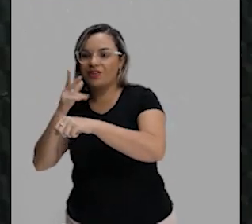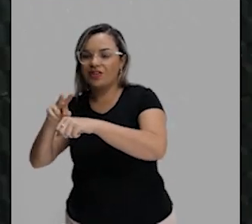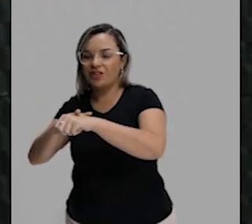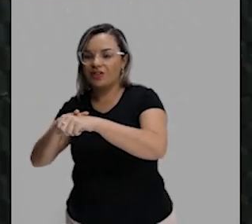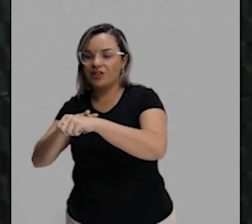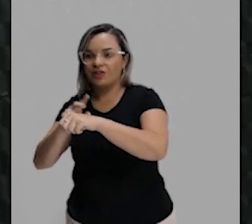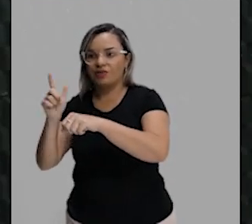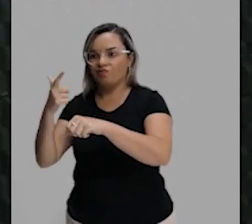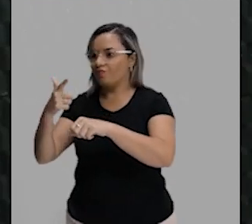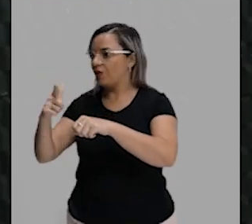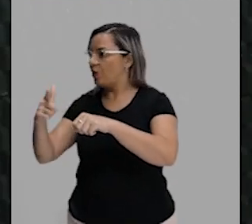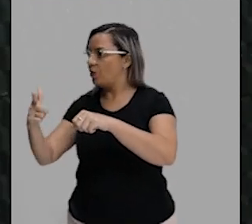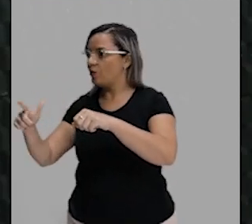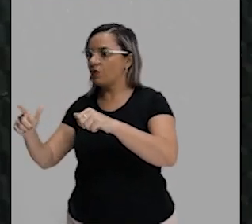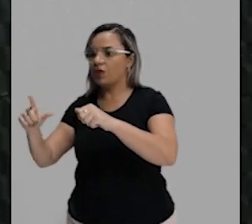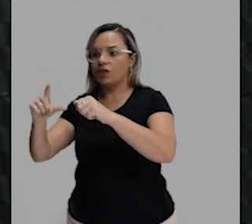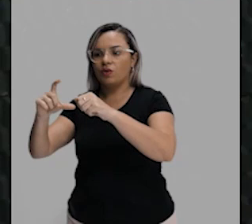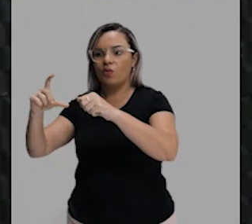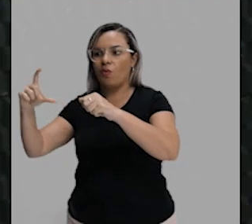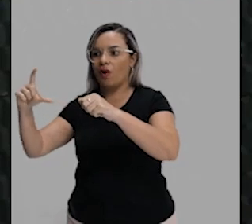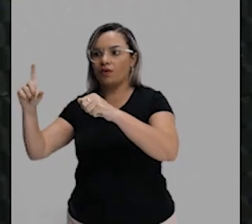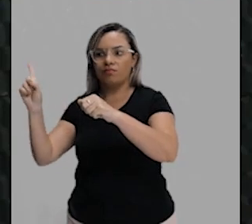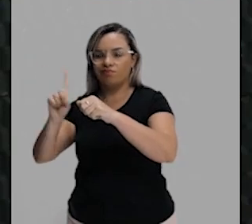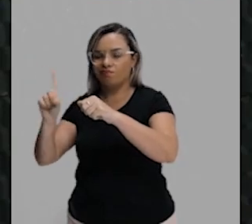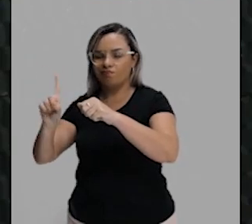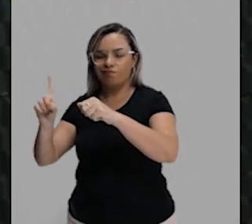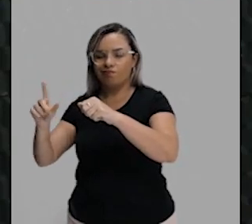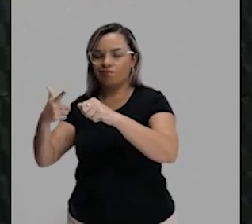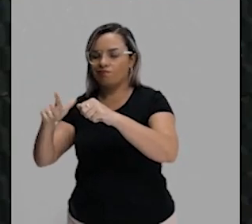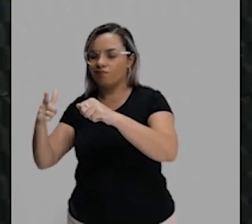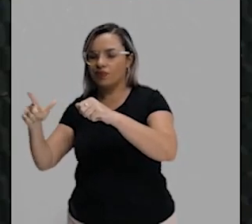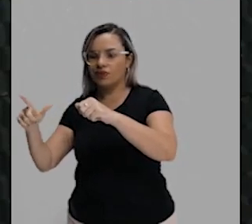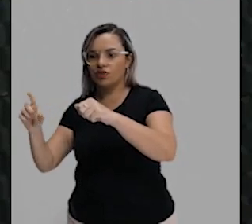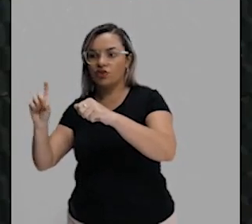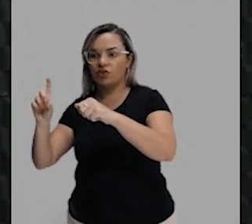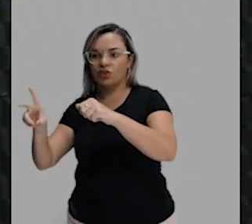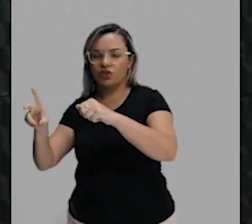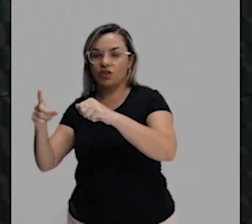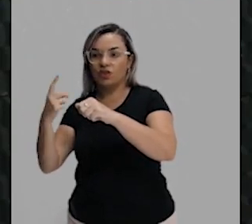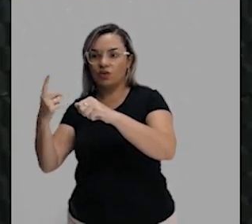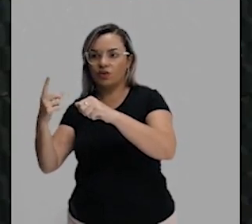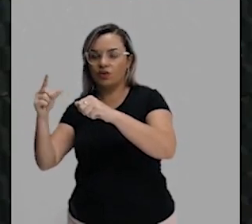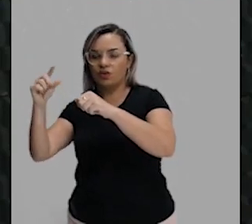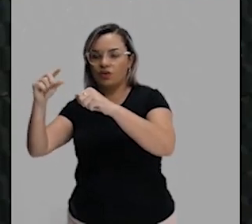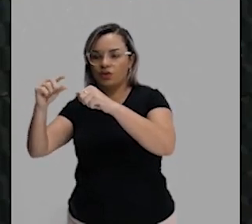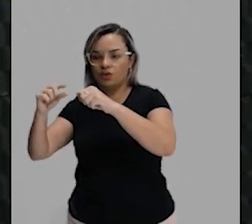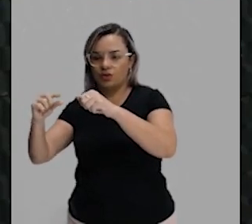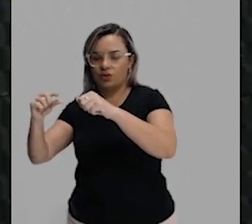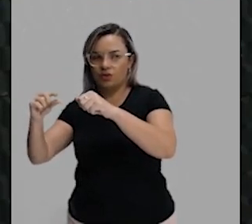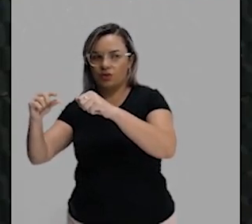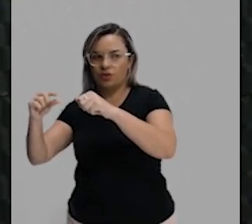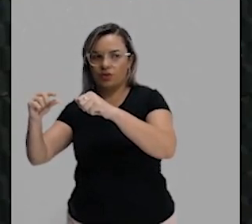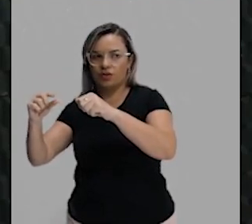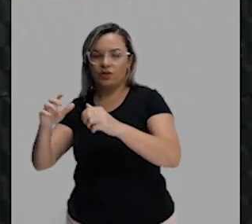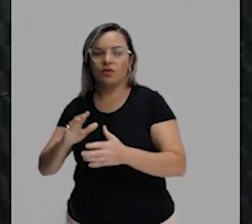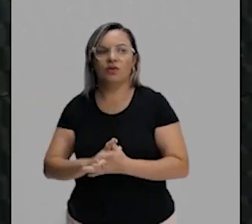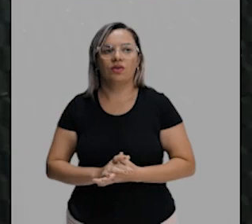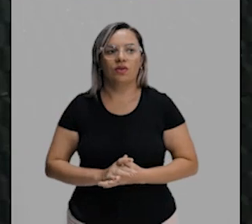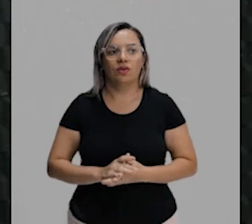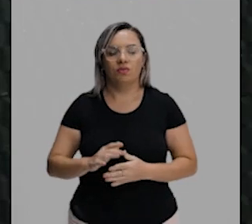azão. Então, o alelo dominante, basta ter um para que ele expresse a característica. Então, pega esse